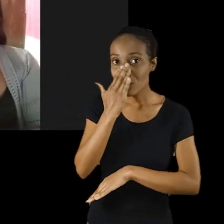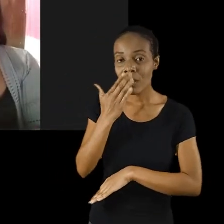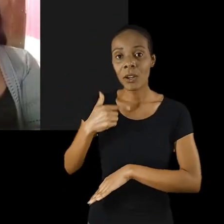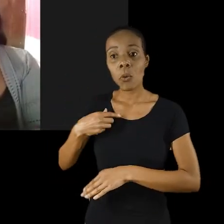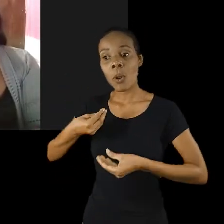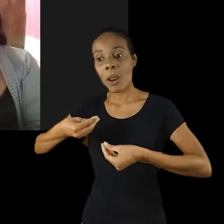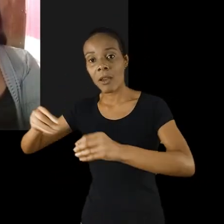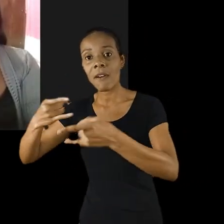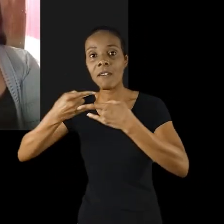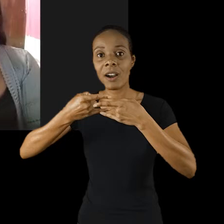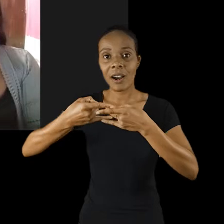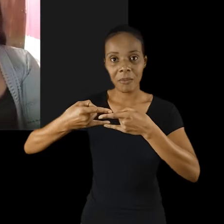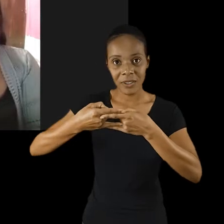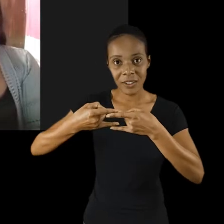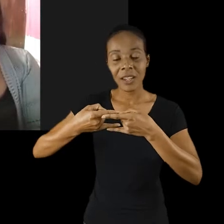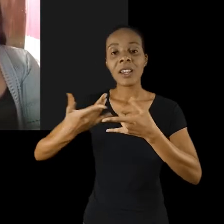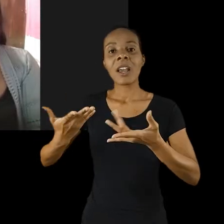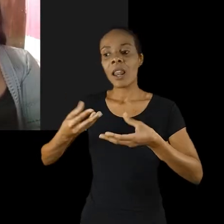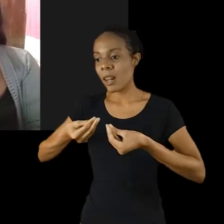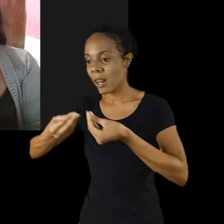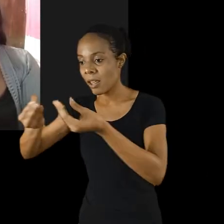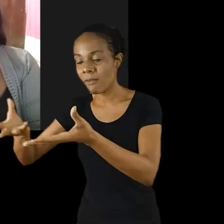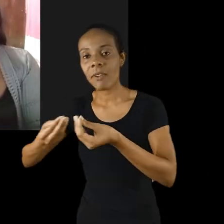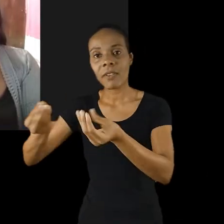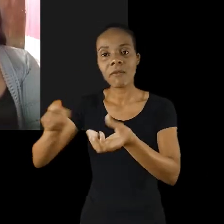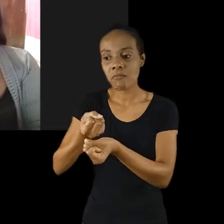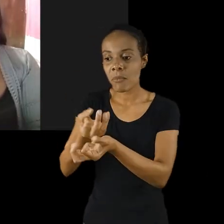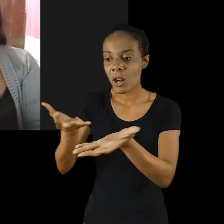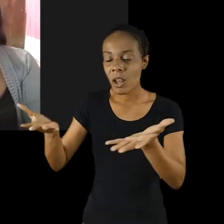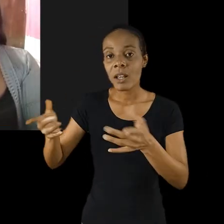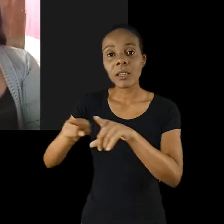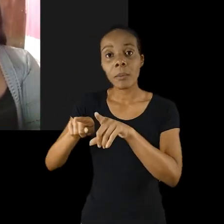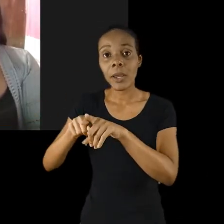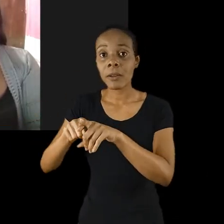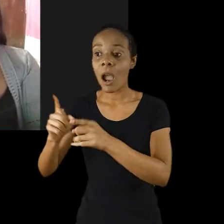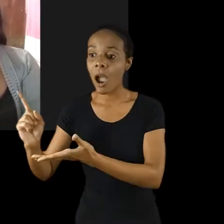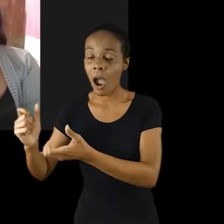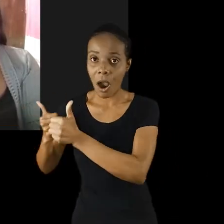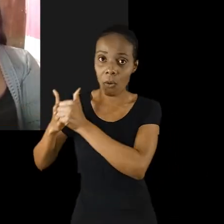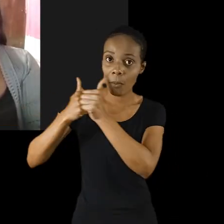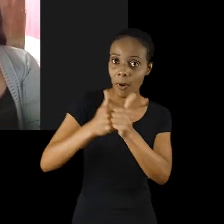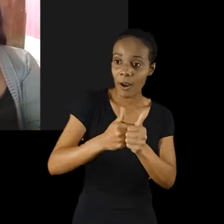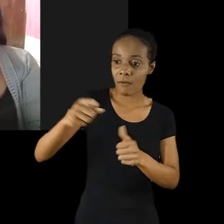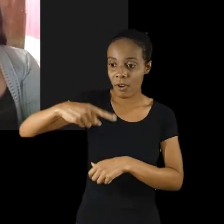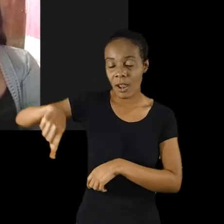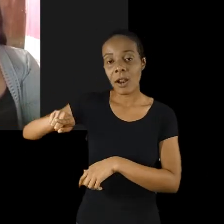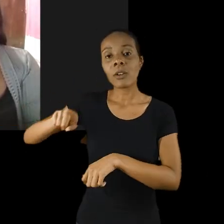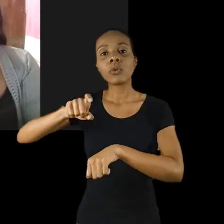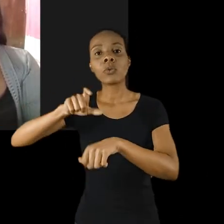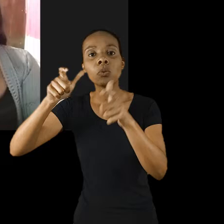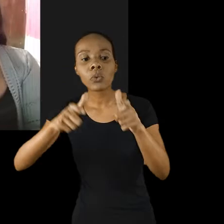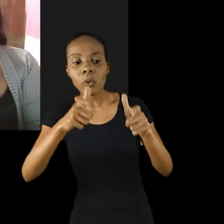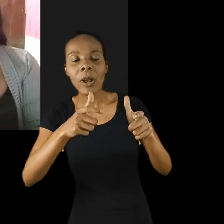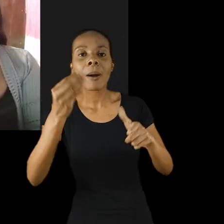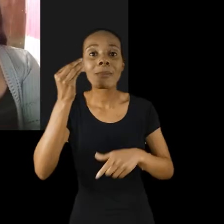a gente levava para fazer testagem. E aí, falando da redução de danos, essa história da droga sobre o corpo preto e o corpo trans,